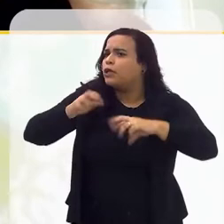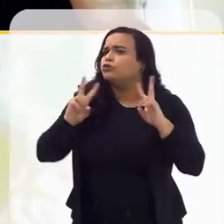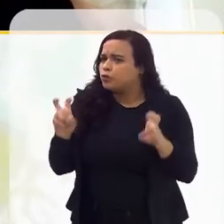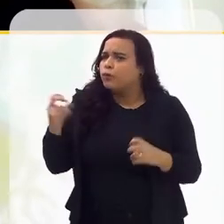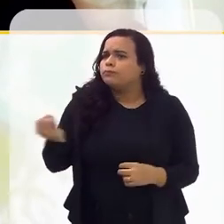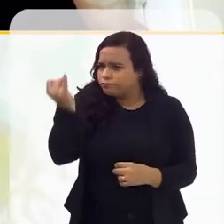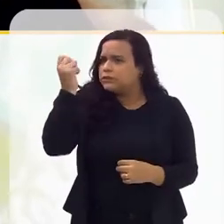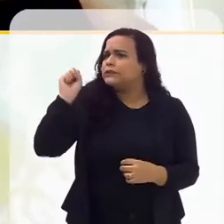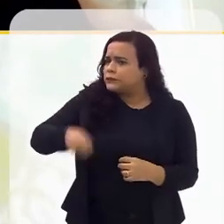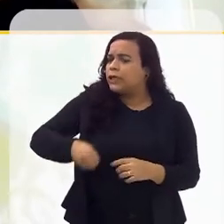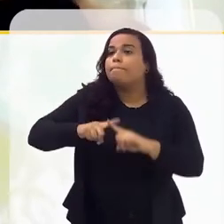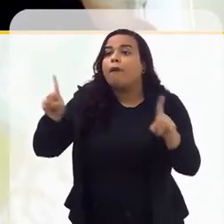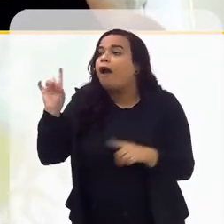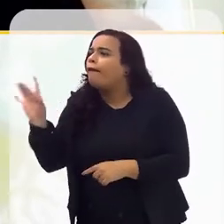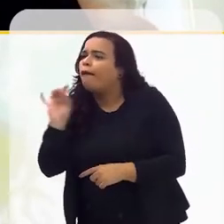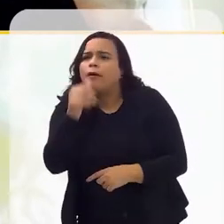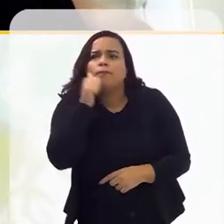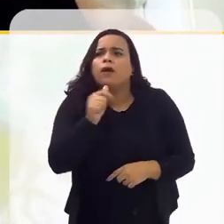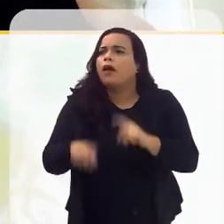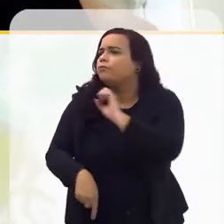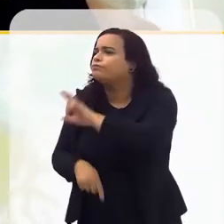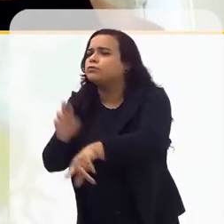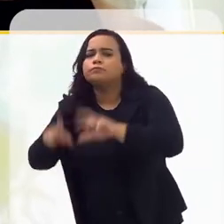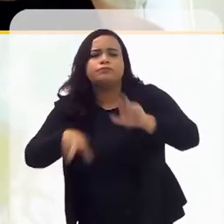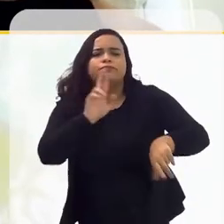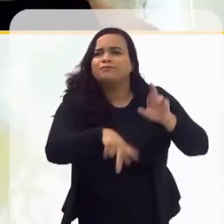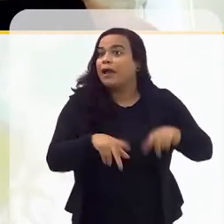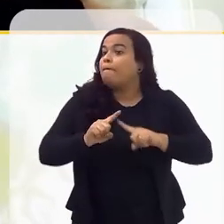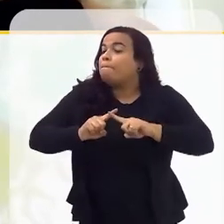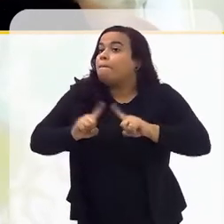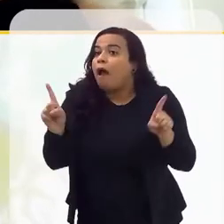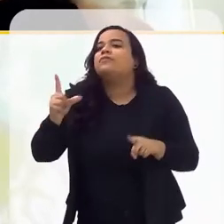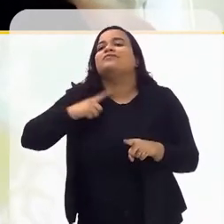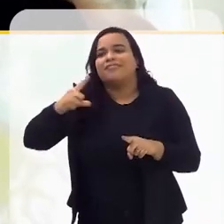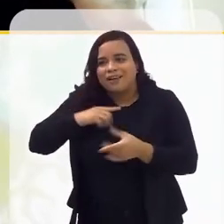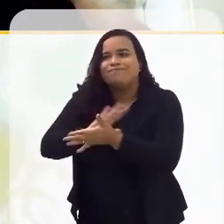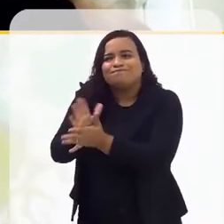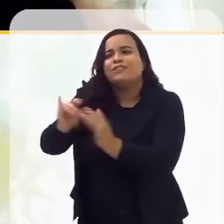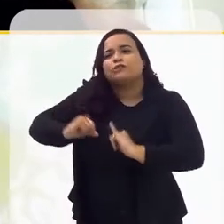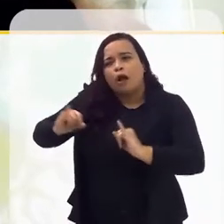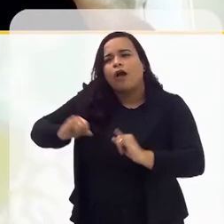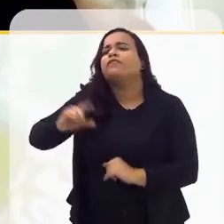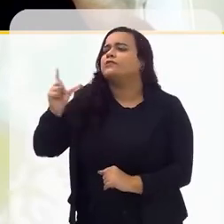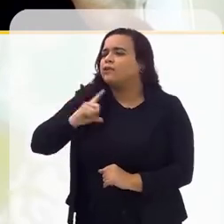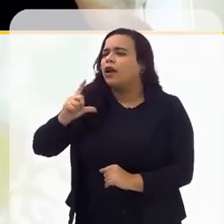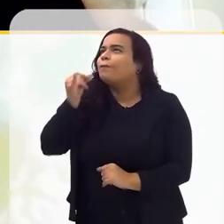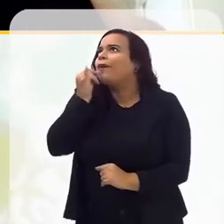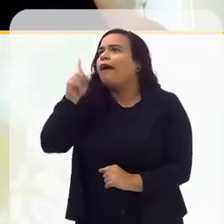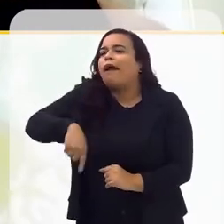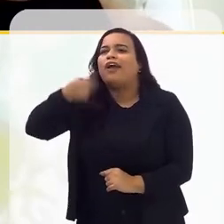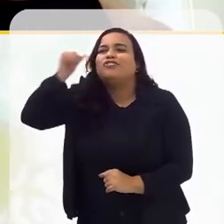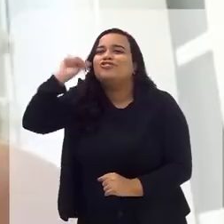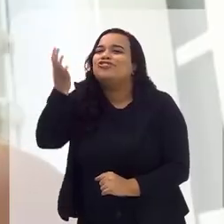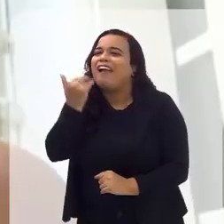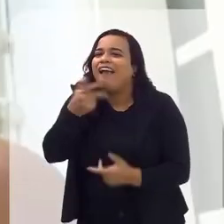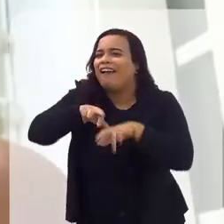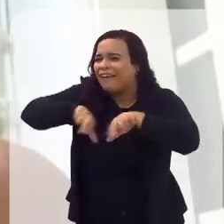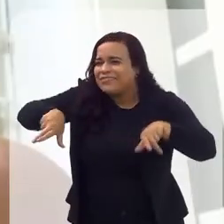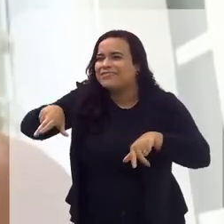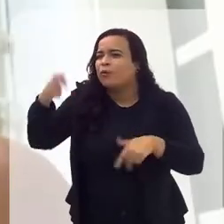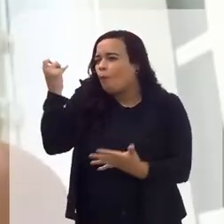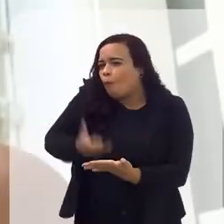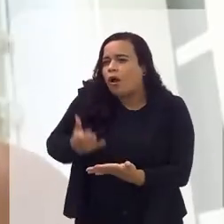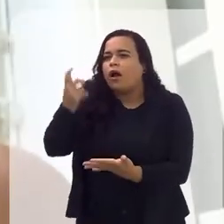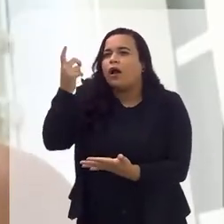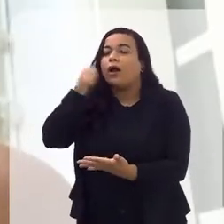sobre isso, mas cada menina vai passar de uma maneira diferente, mas vai passar por essa questão, né? A questão da dieta, com isso é uma